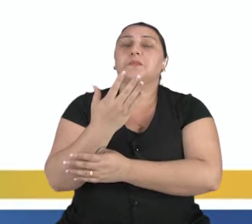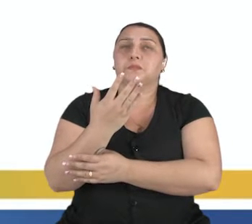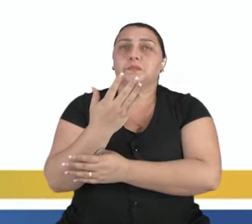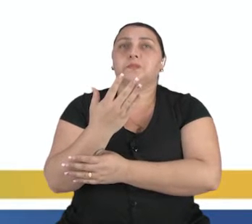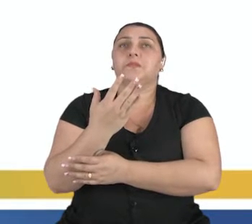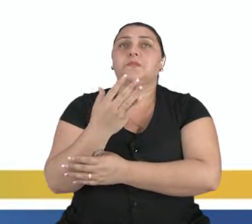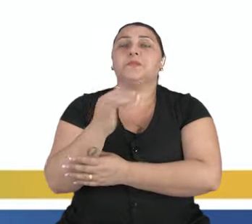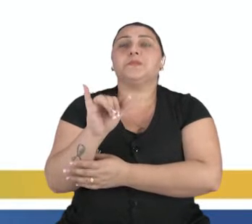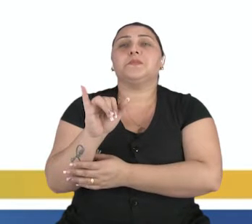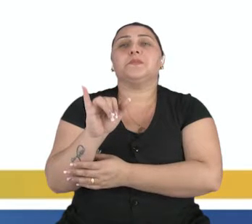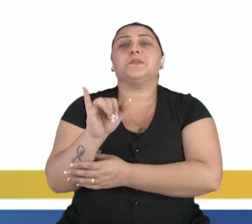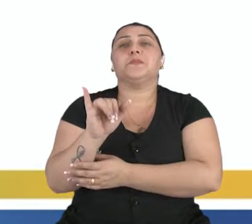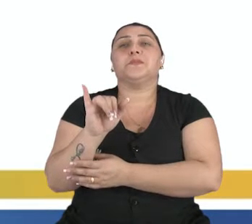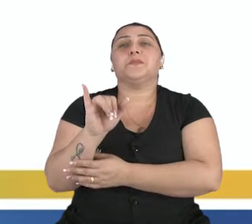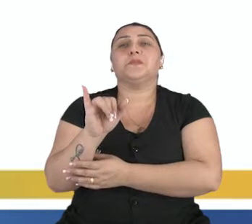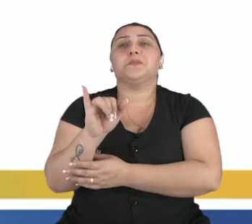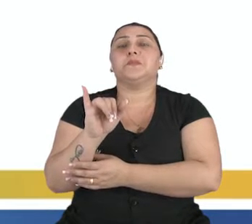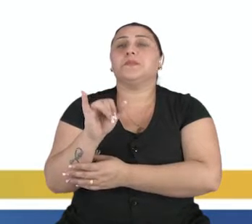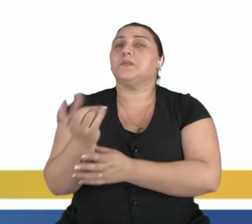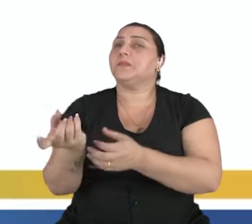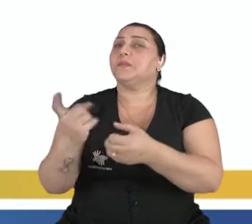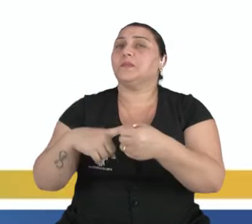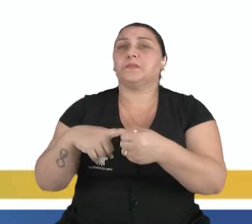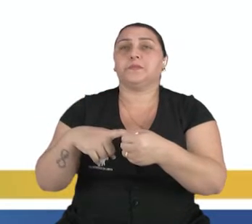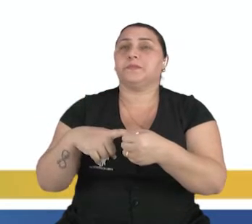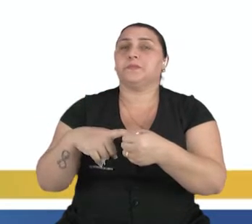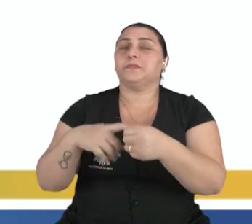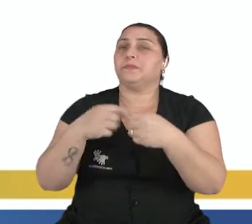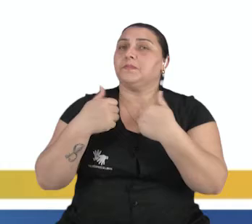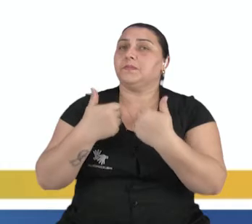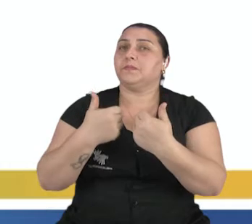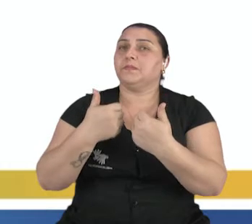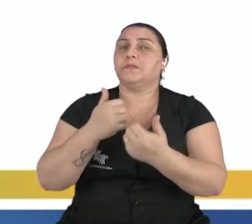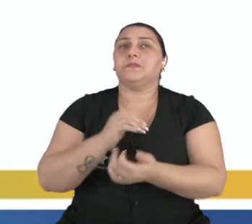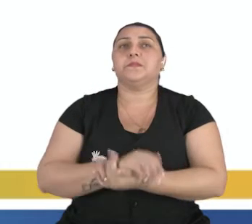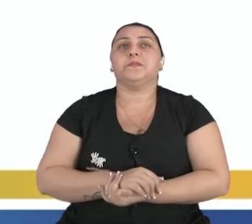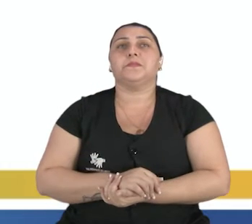reação irreversível, ou seja, ela não volta. Tudo bem?